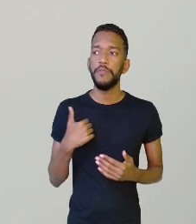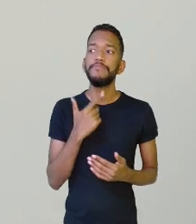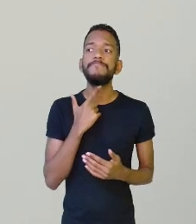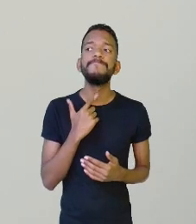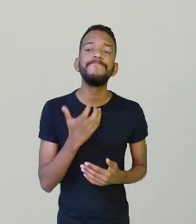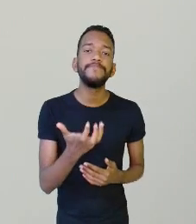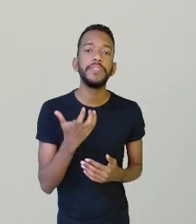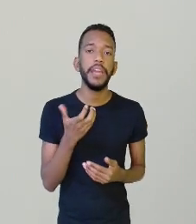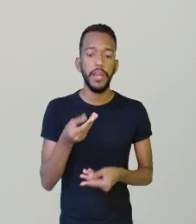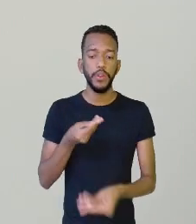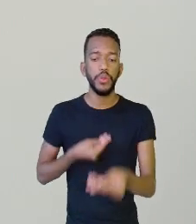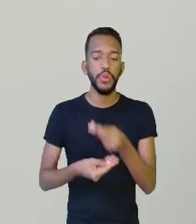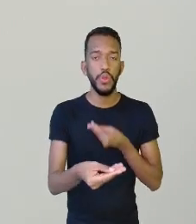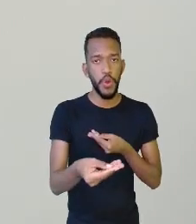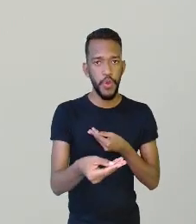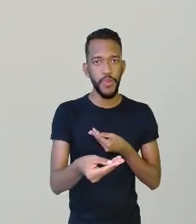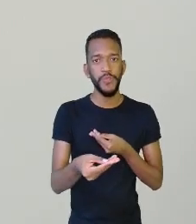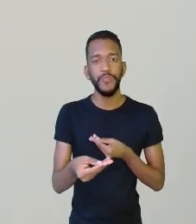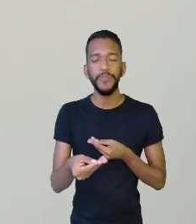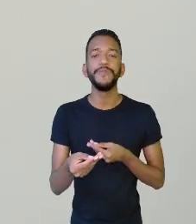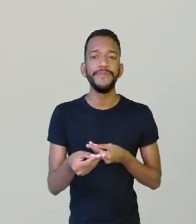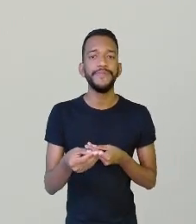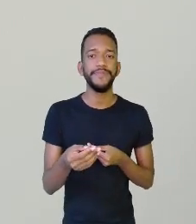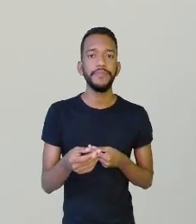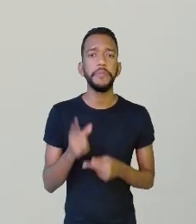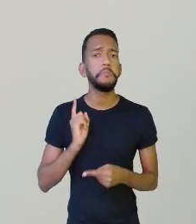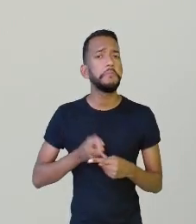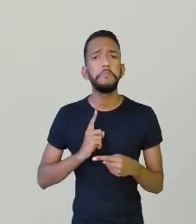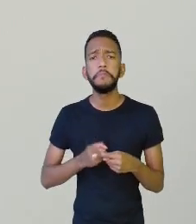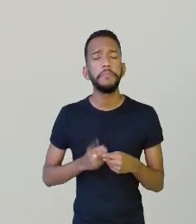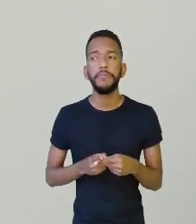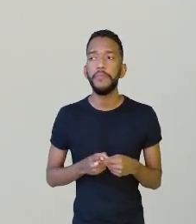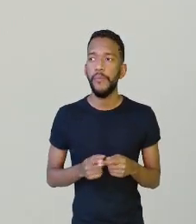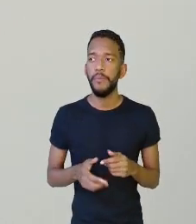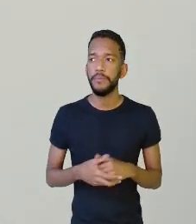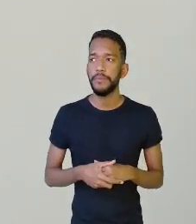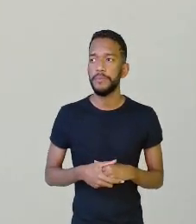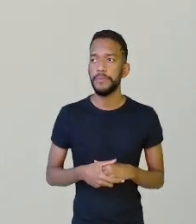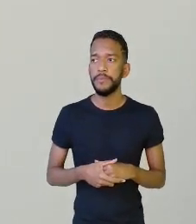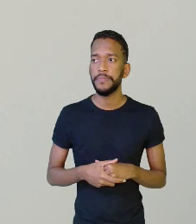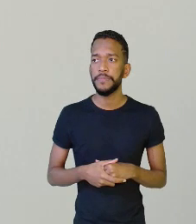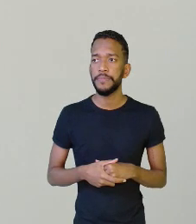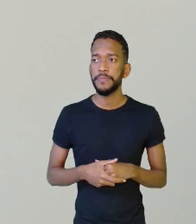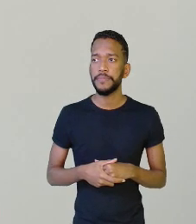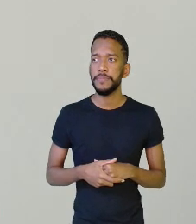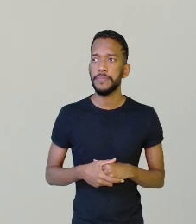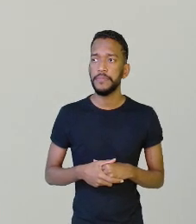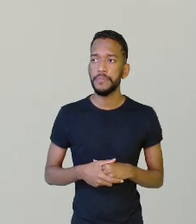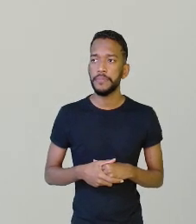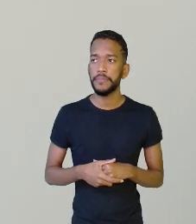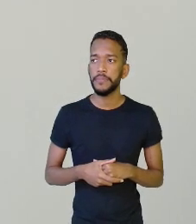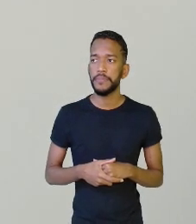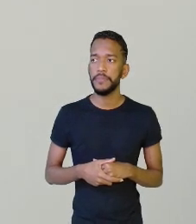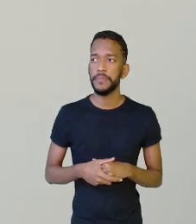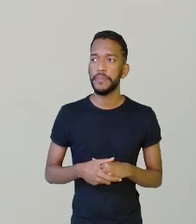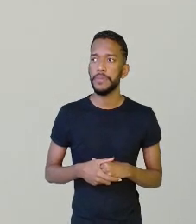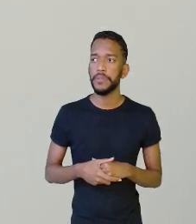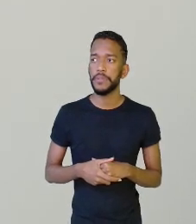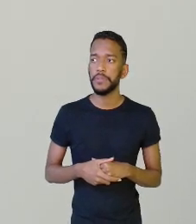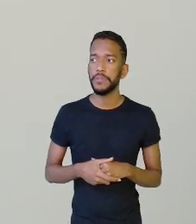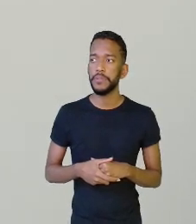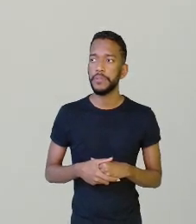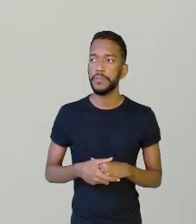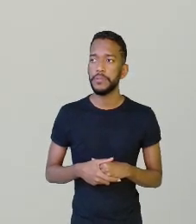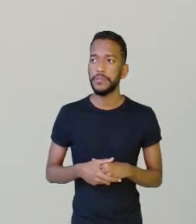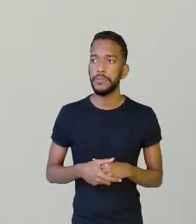querer o troco. Carlos vai querer o troco. Por quê? Porque ele deu um valor diferente. Ele